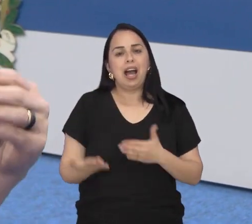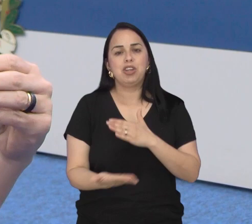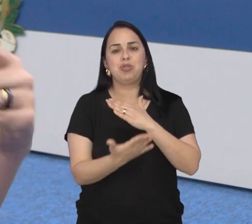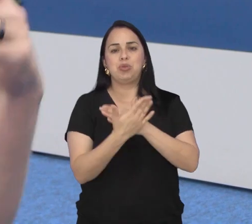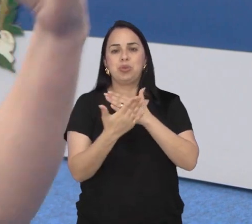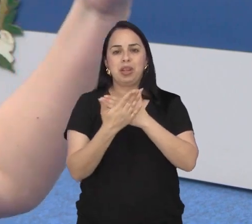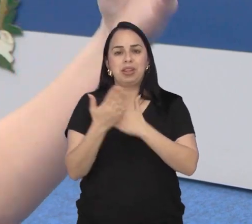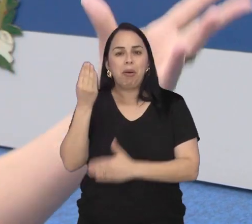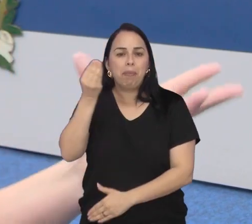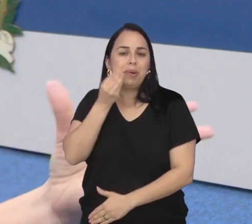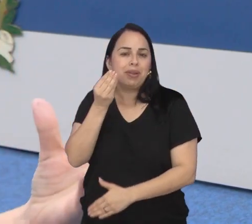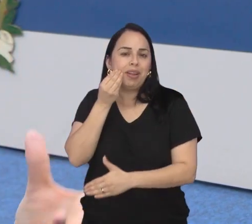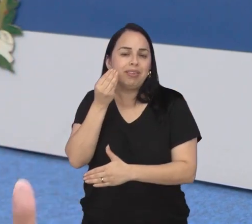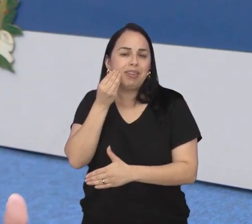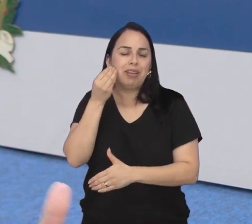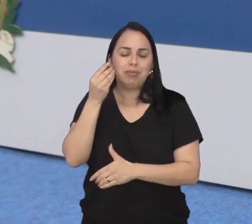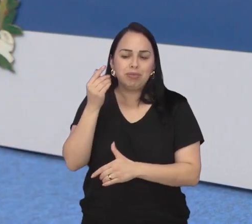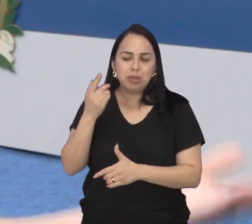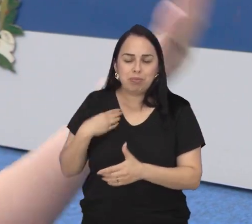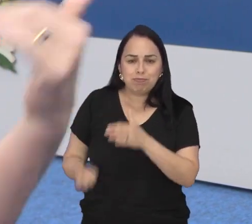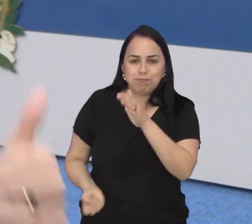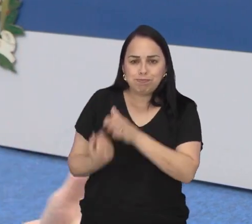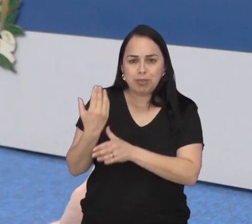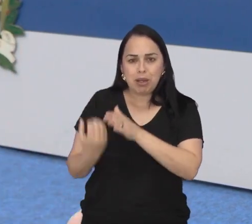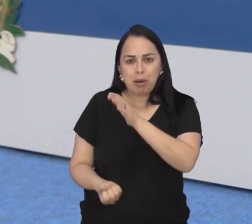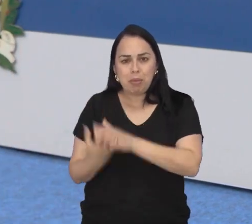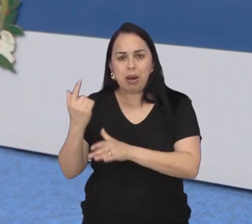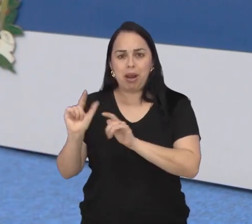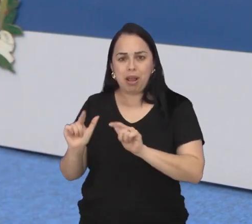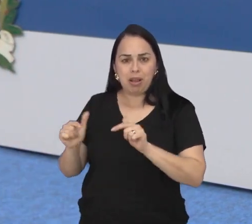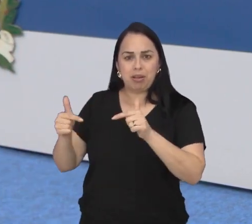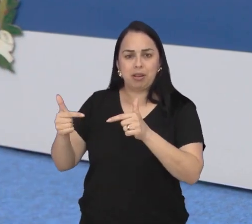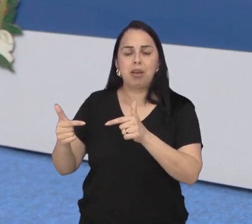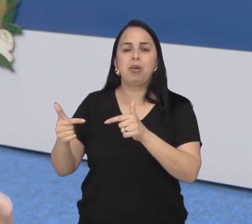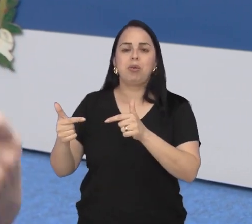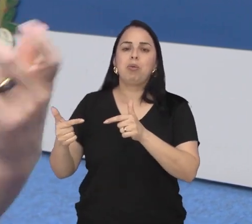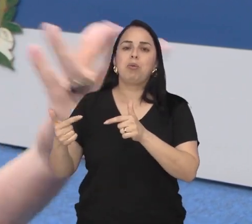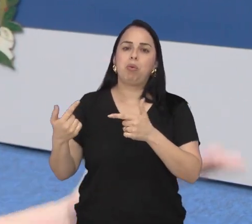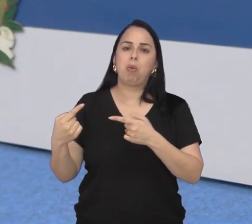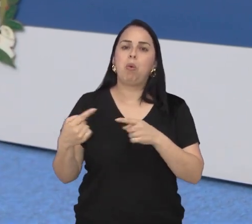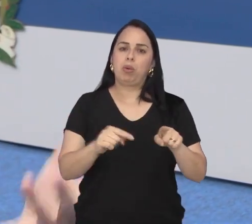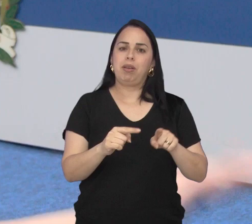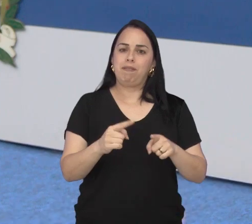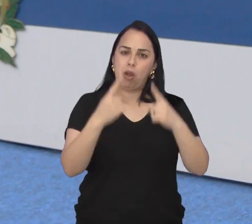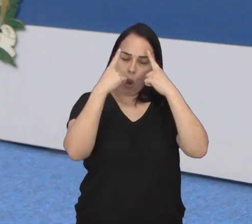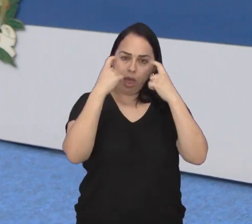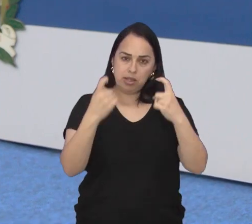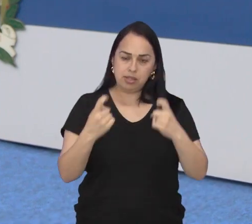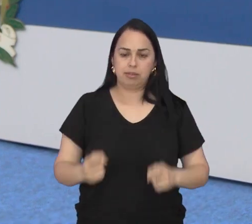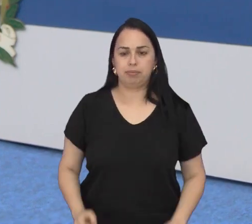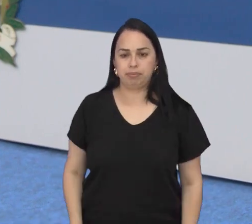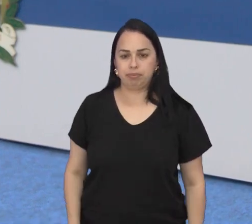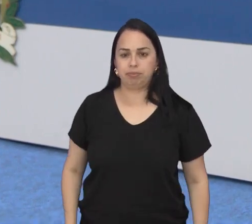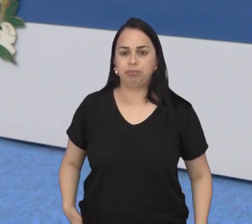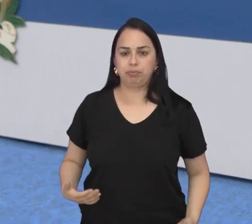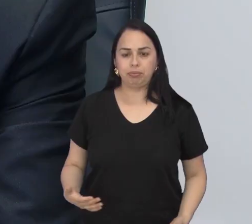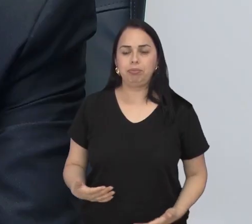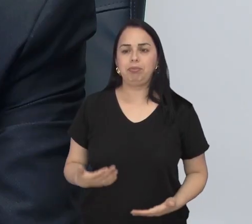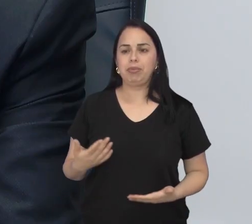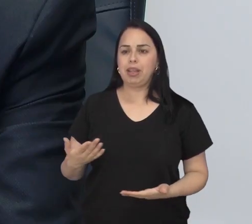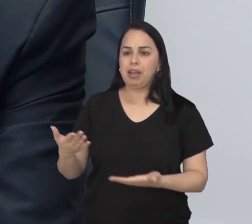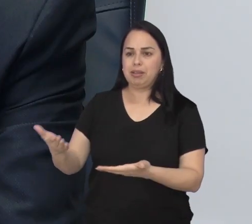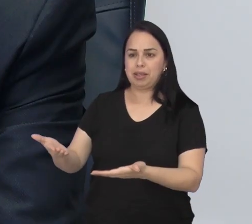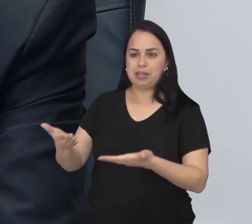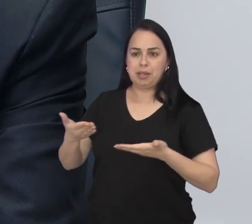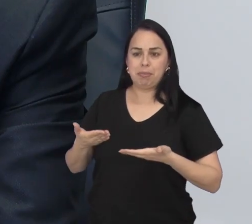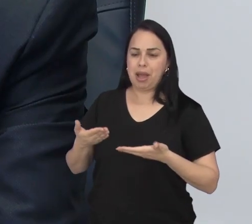consolida, abre possibilidades para termos mais políticas de enfrentamento à violência contra as mulheres aqui na cidade também. Então,